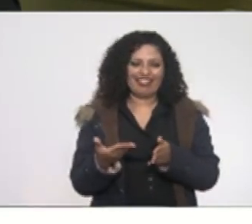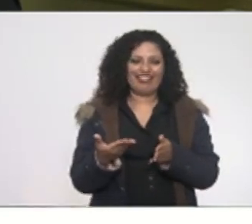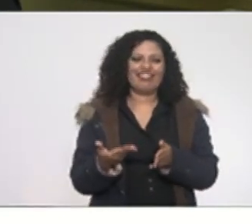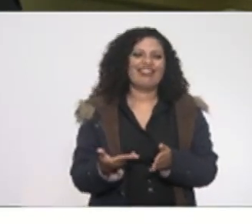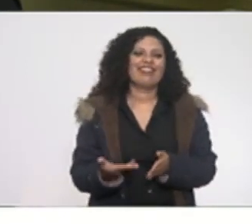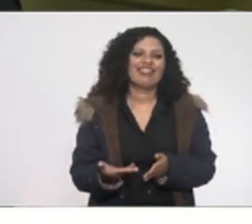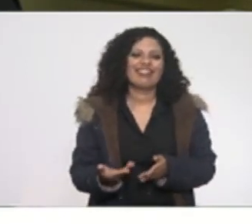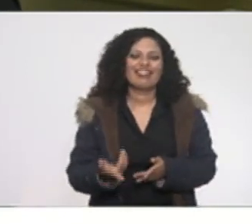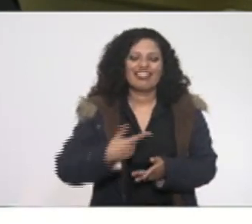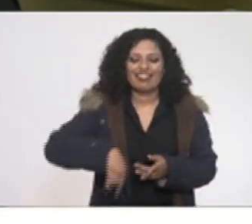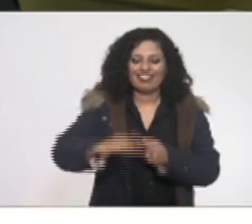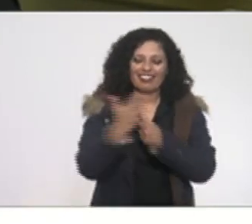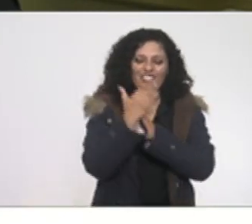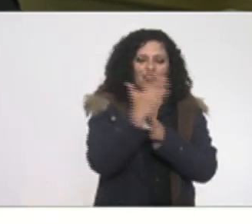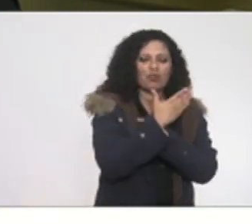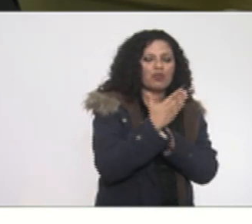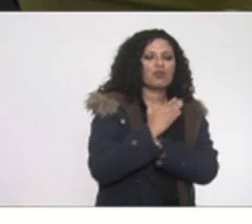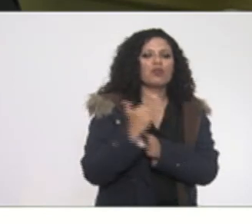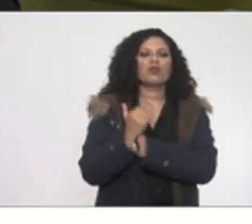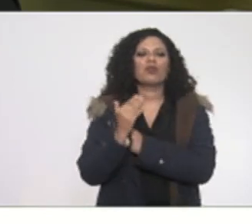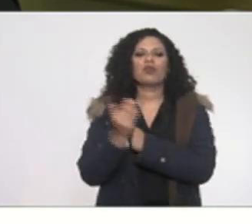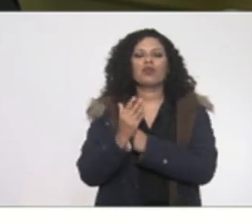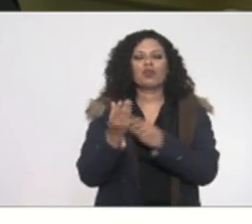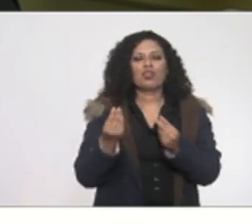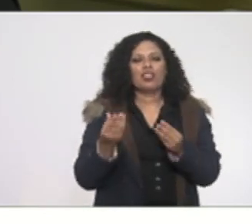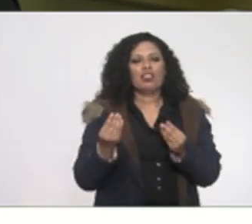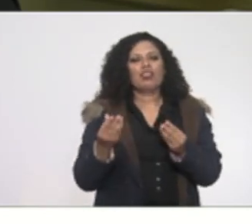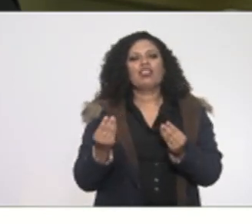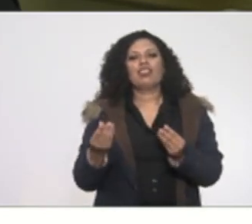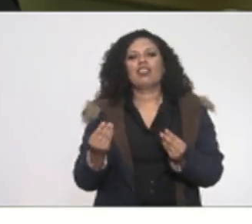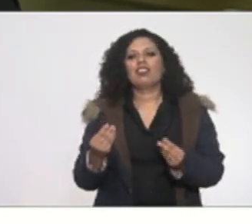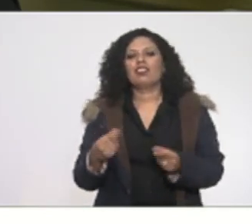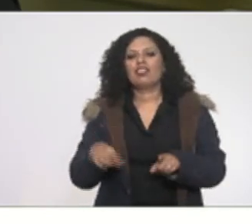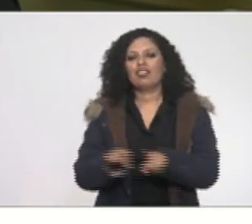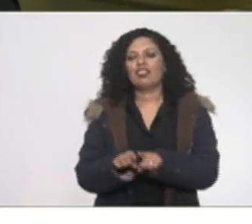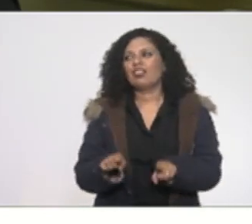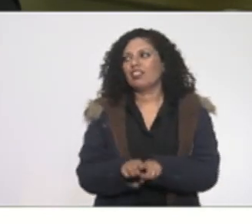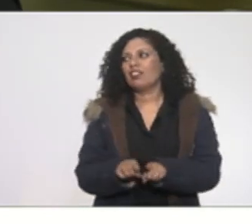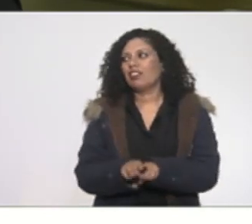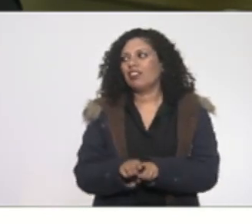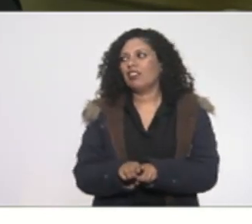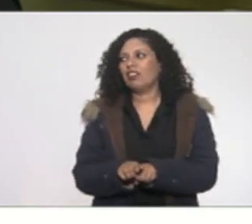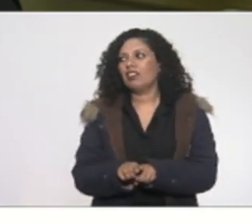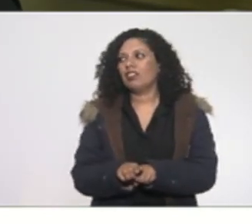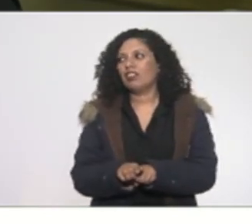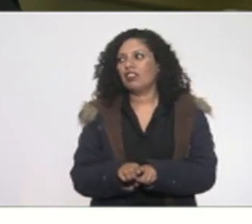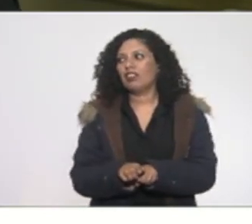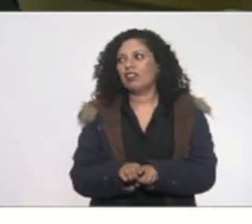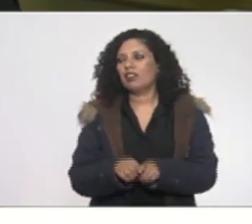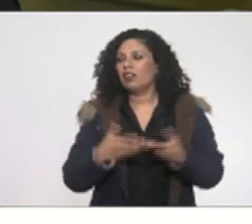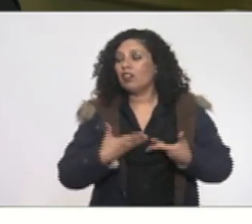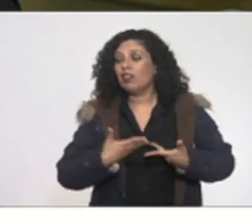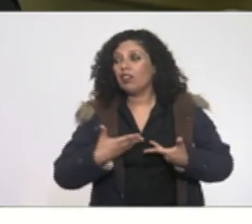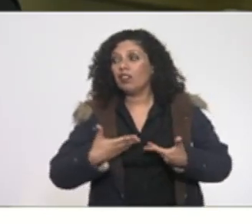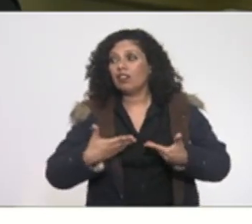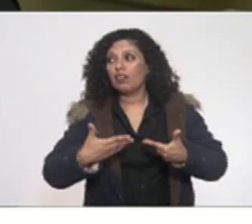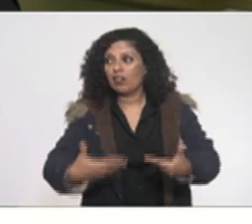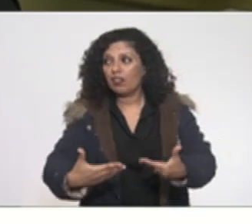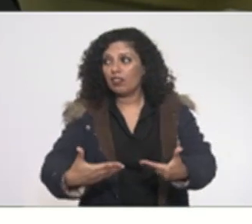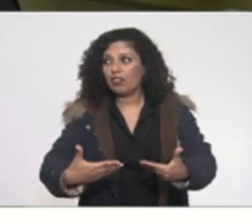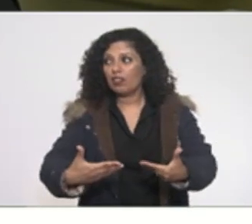elucidou muito aqui as nossas dúvidas, e, enfim, pela presteza aqui do convite que o senhor